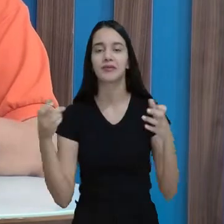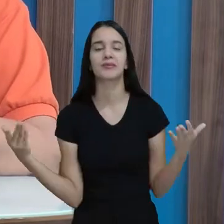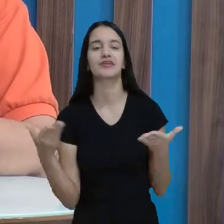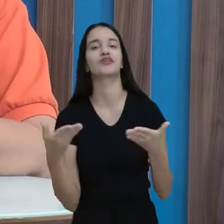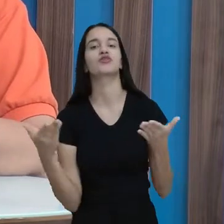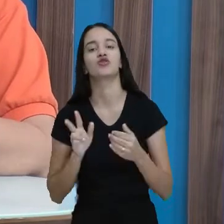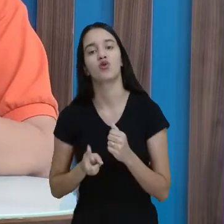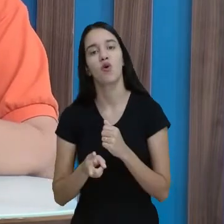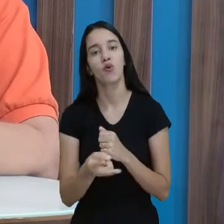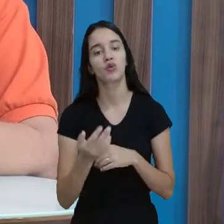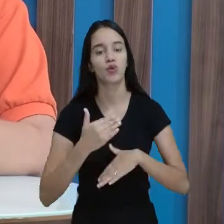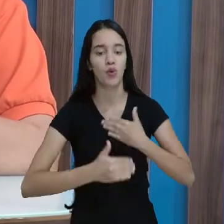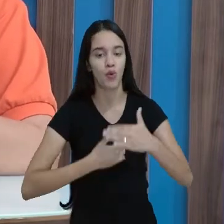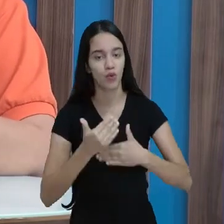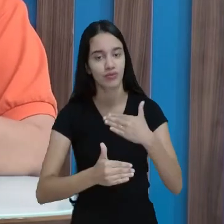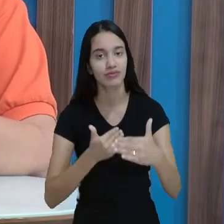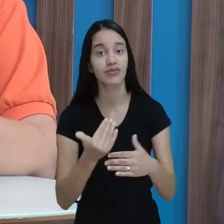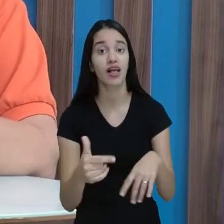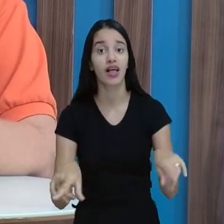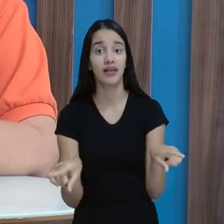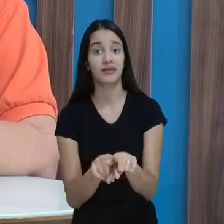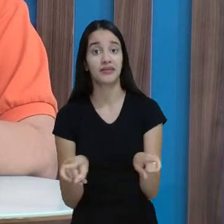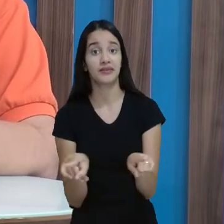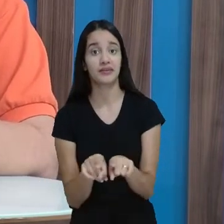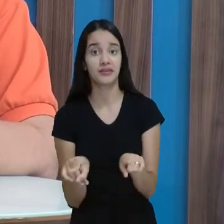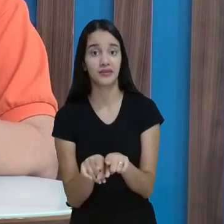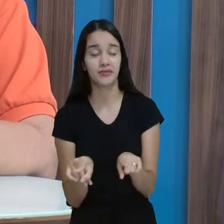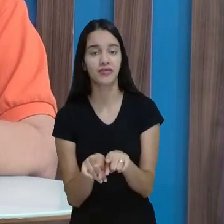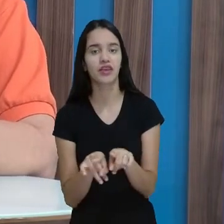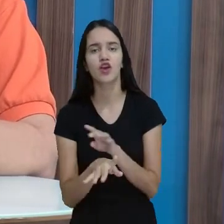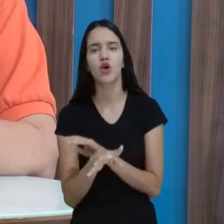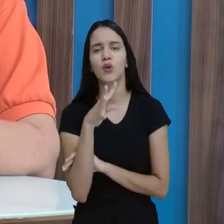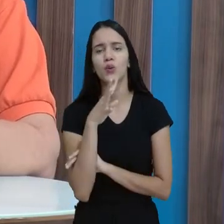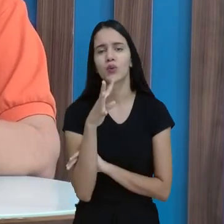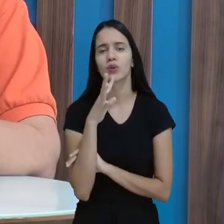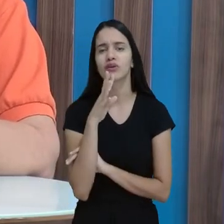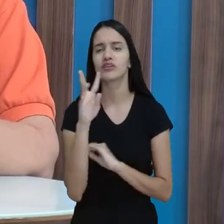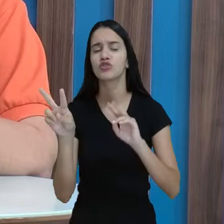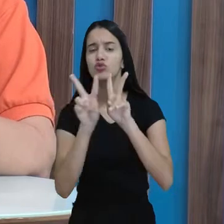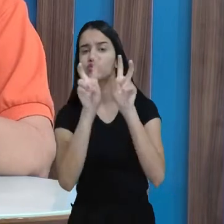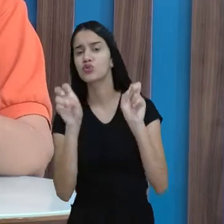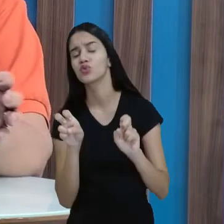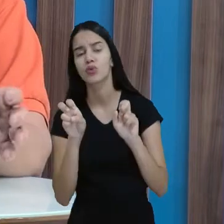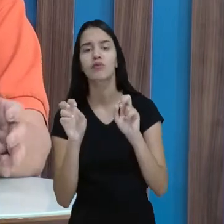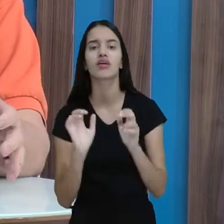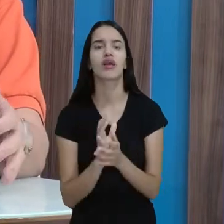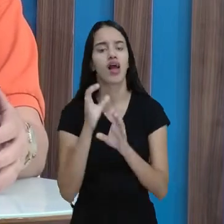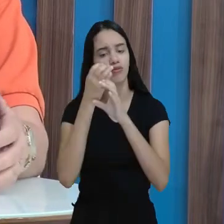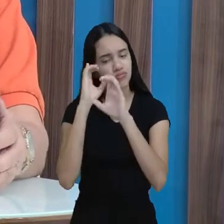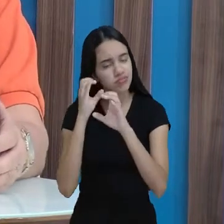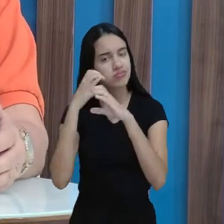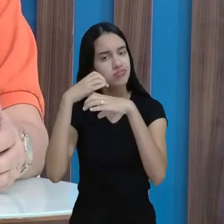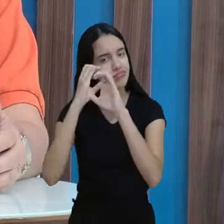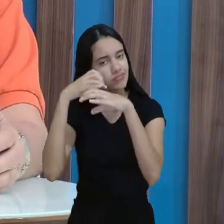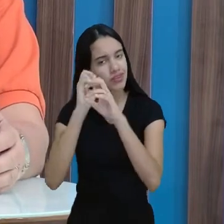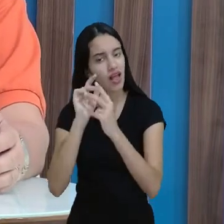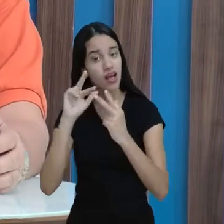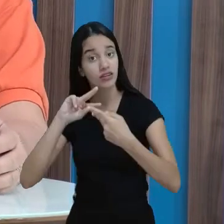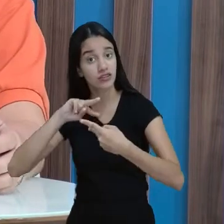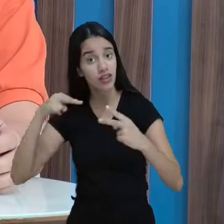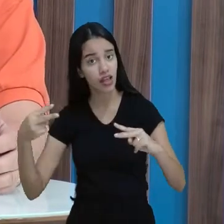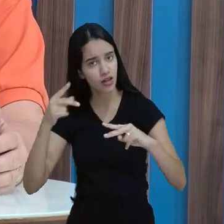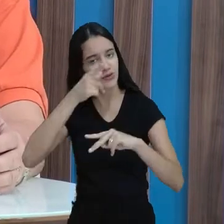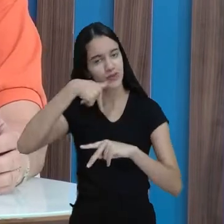da continuação da evolução, ainda vamos, né, conhecer um pouco sobre essa questão da engenharia genética. Eu acredito que vocês